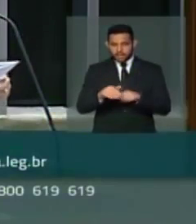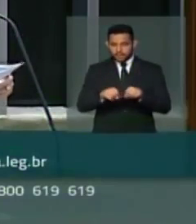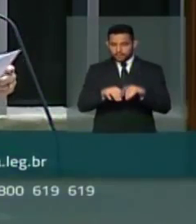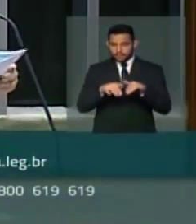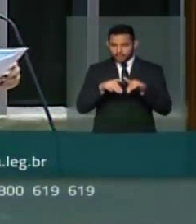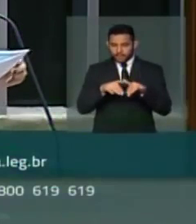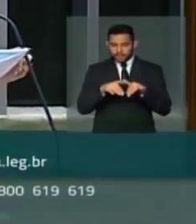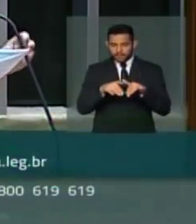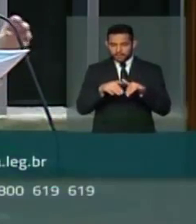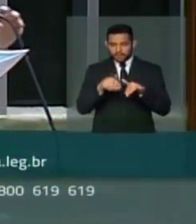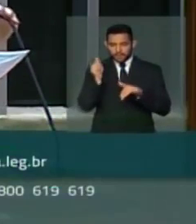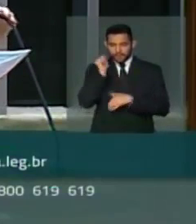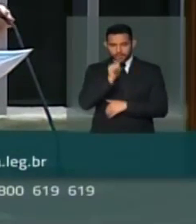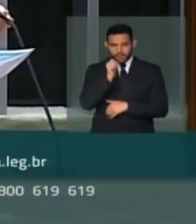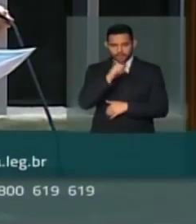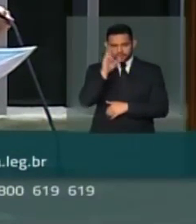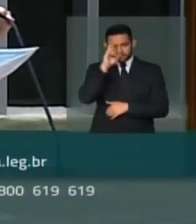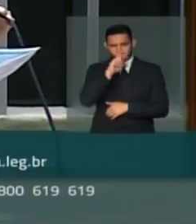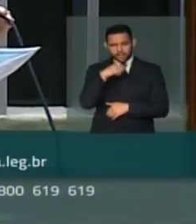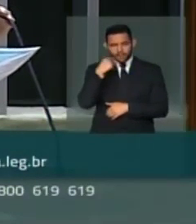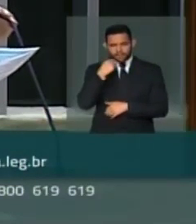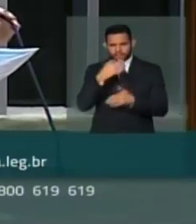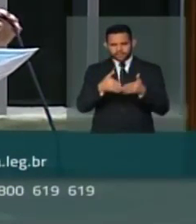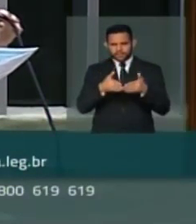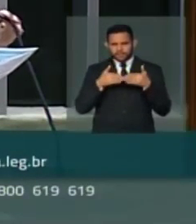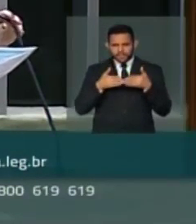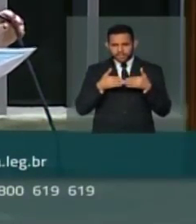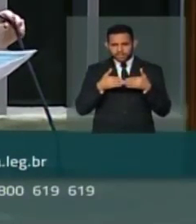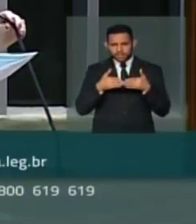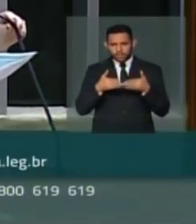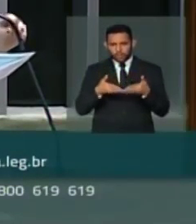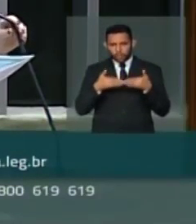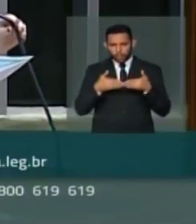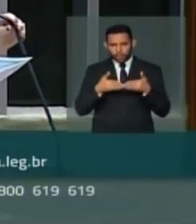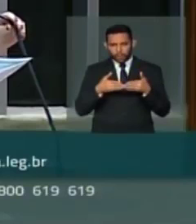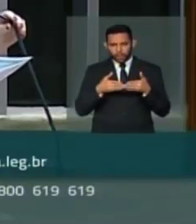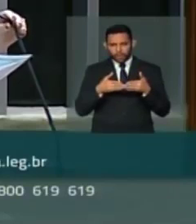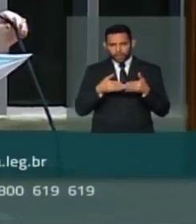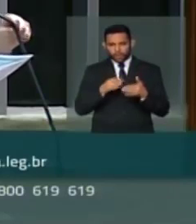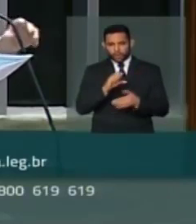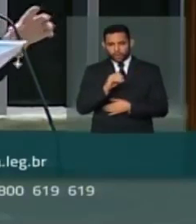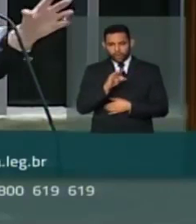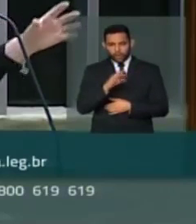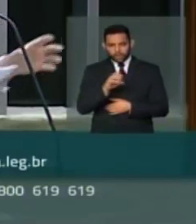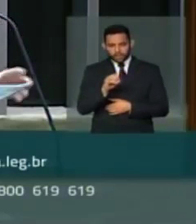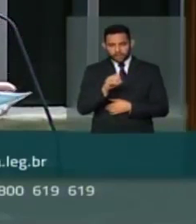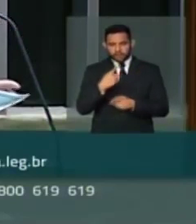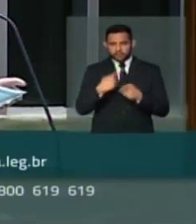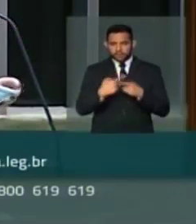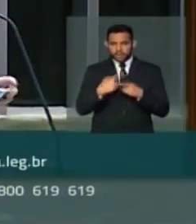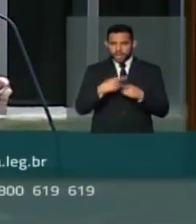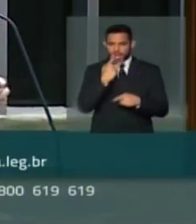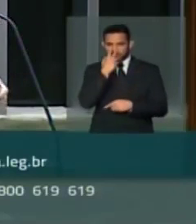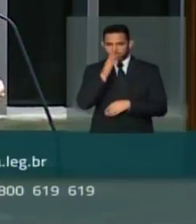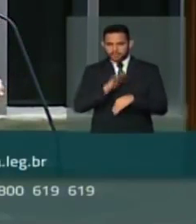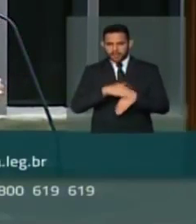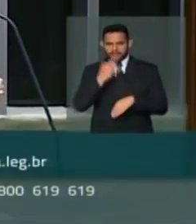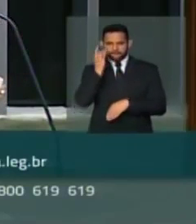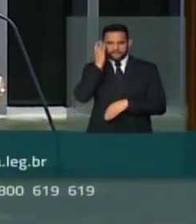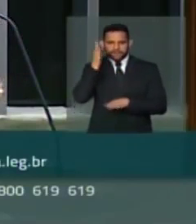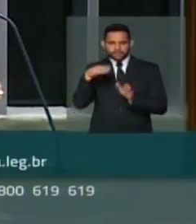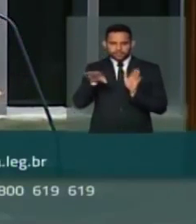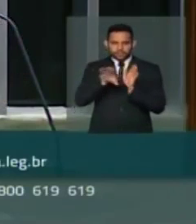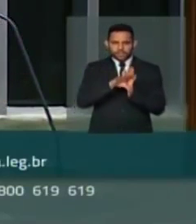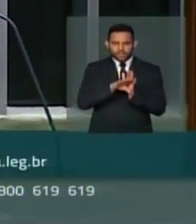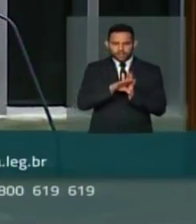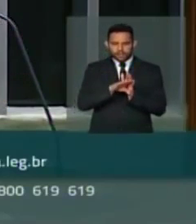Parlamento. Senhores deputados, nós não estamos pedindo a cota porque achamos que será mais fácil chegar